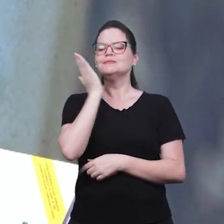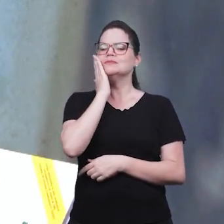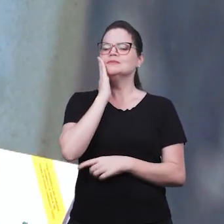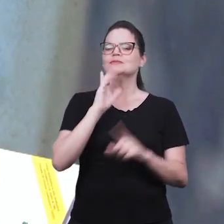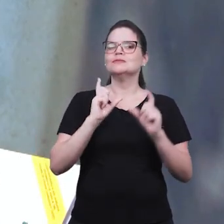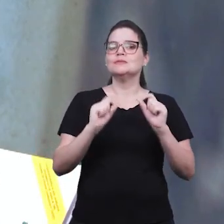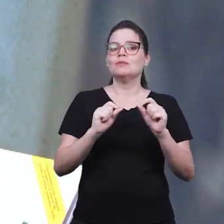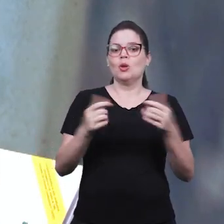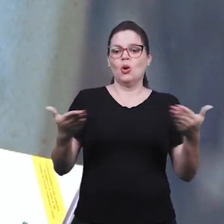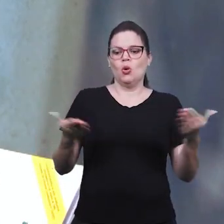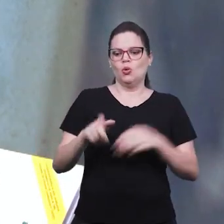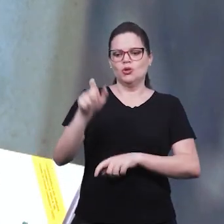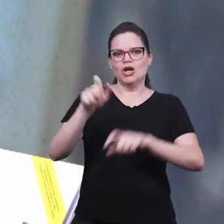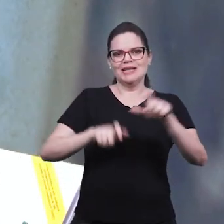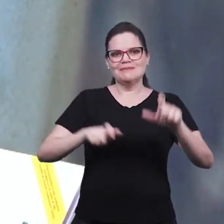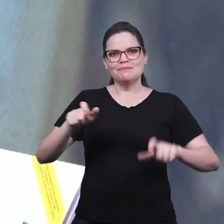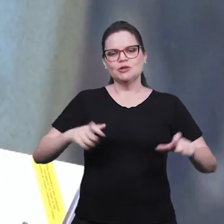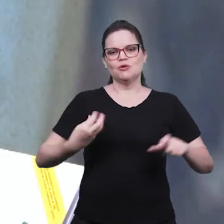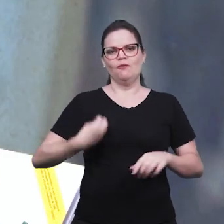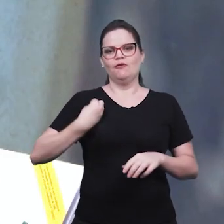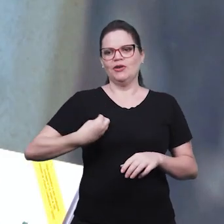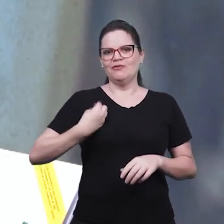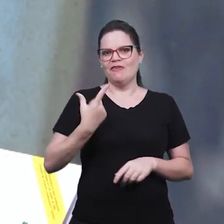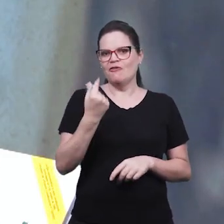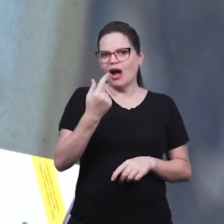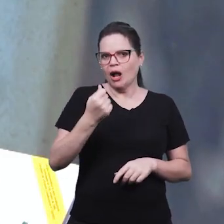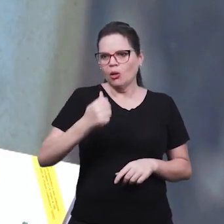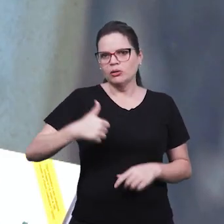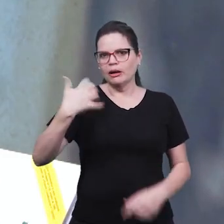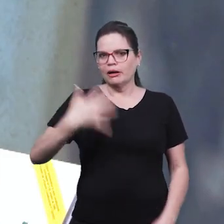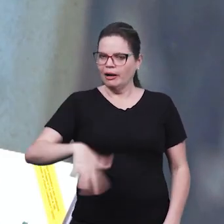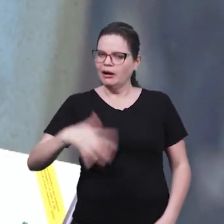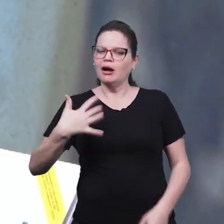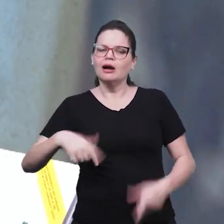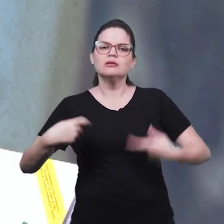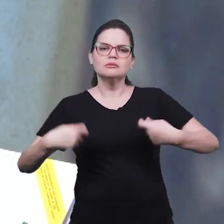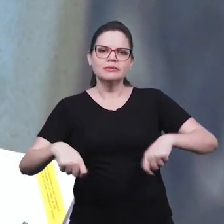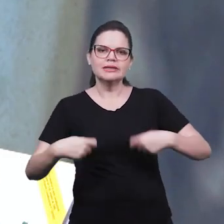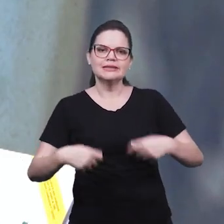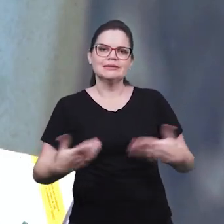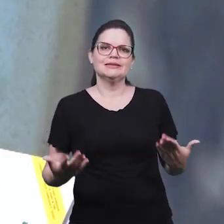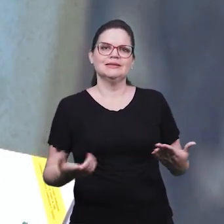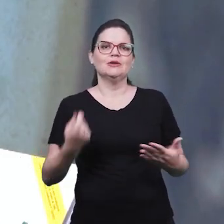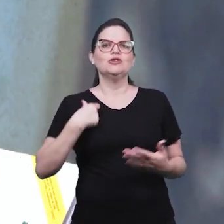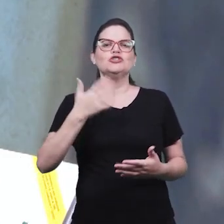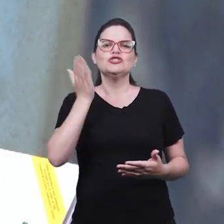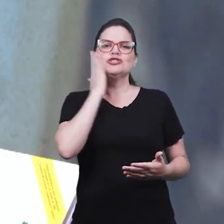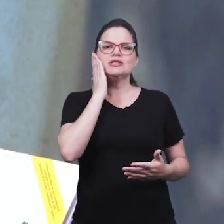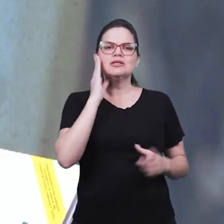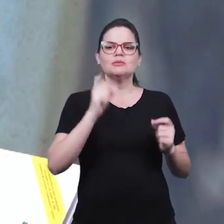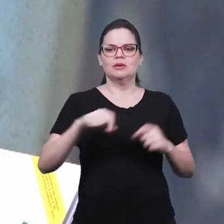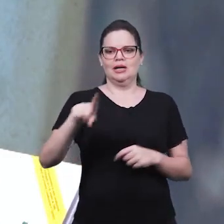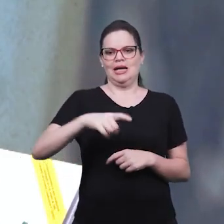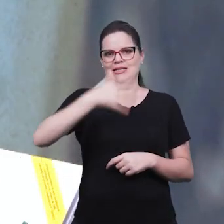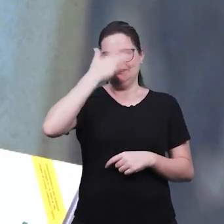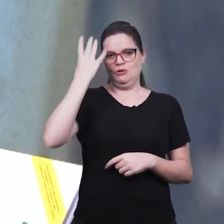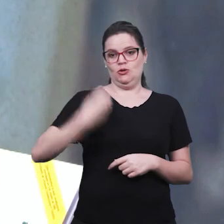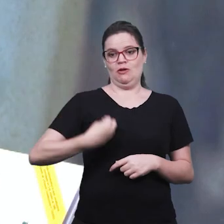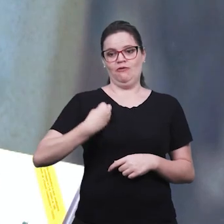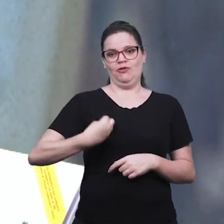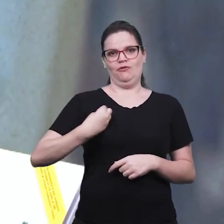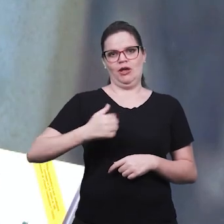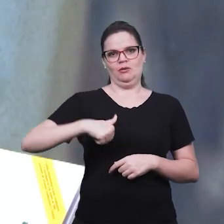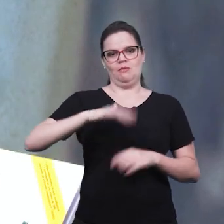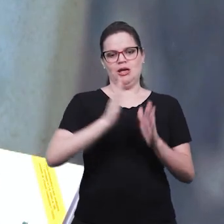que a expectativa de vida das pessoas está aumentando, então a gente tem essa referência que as pessoas estão vivendo